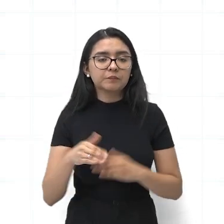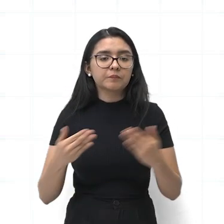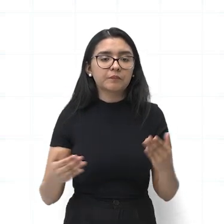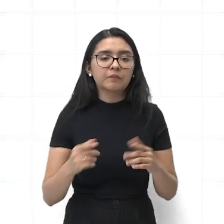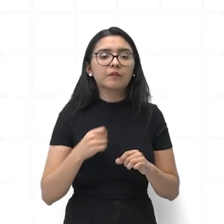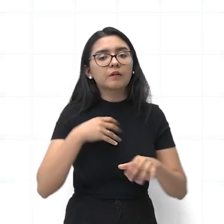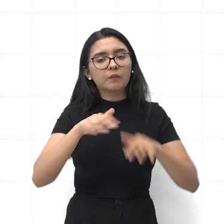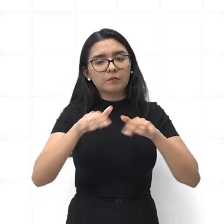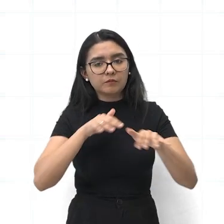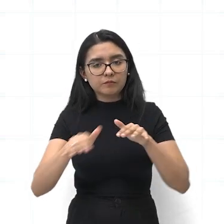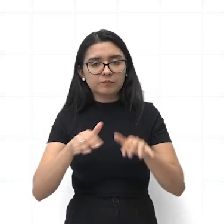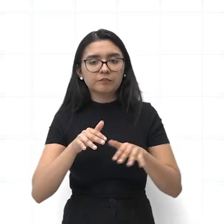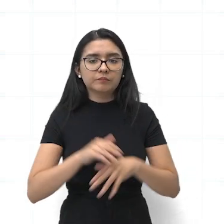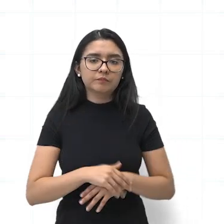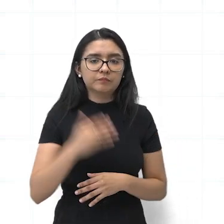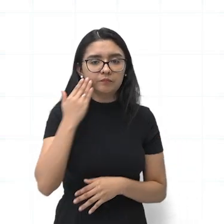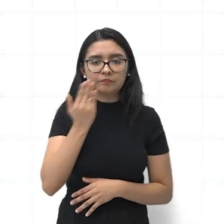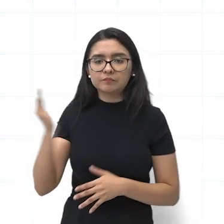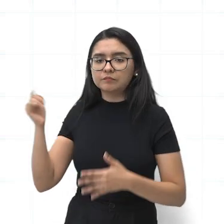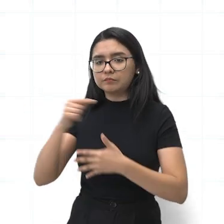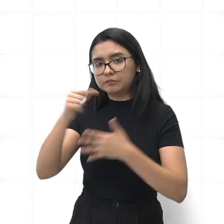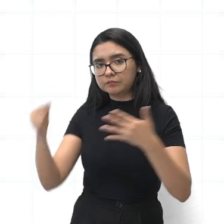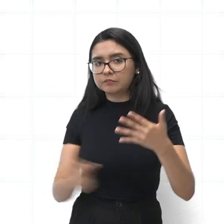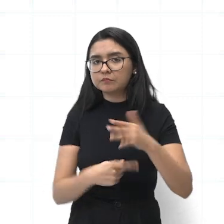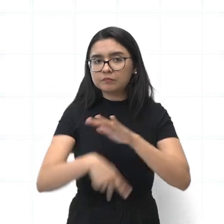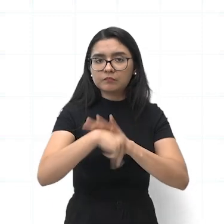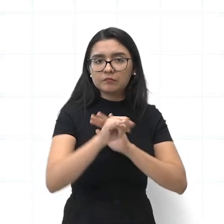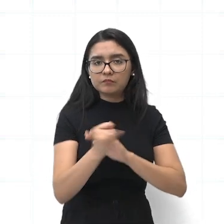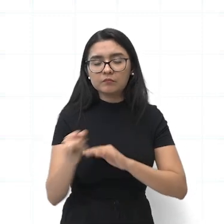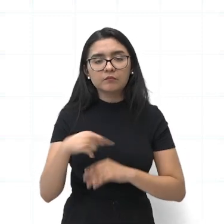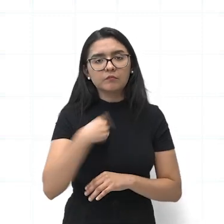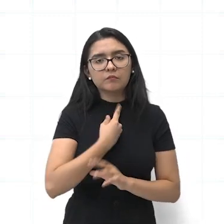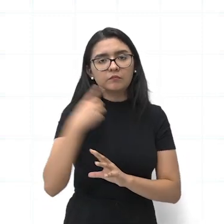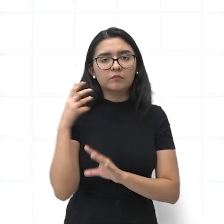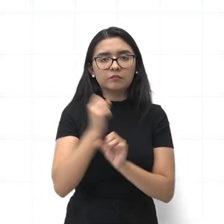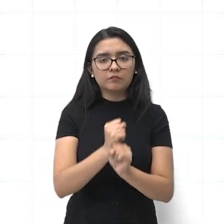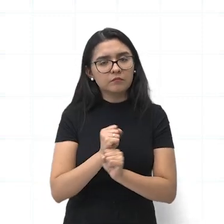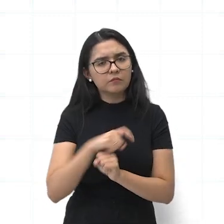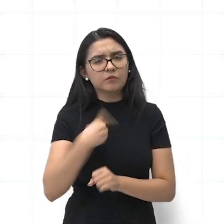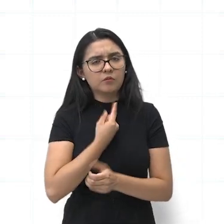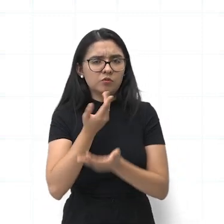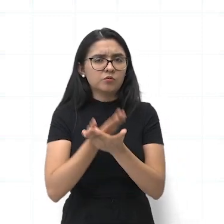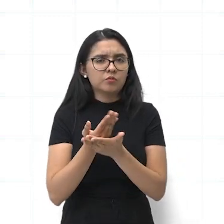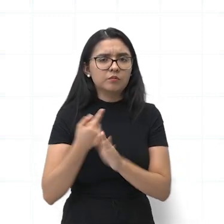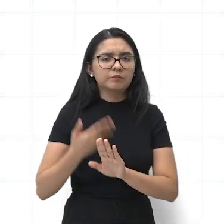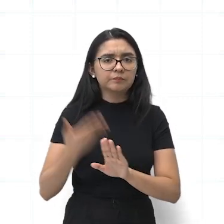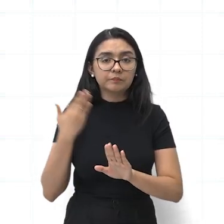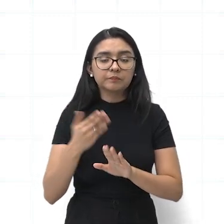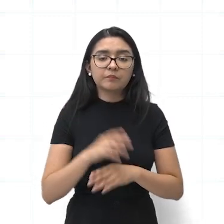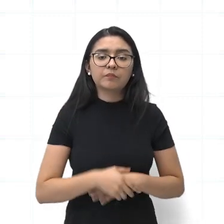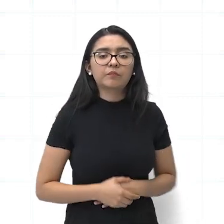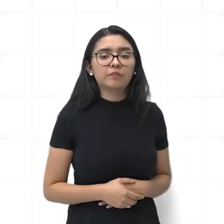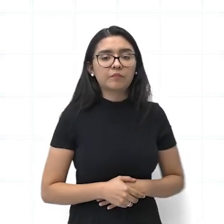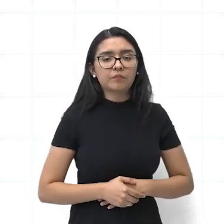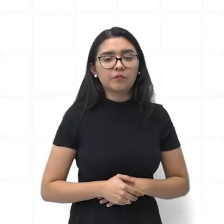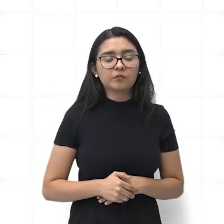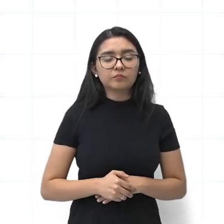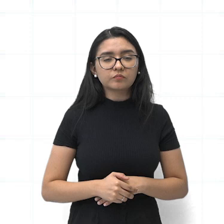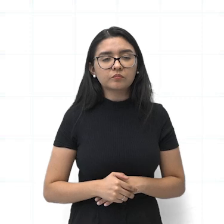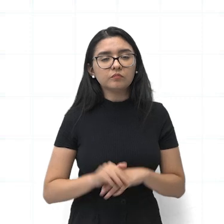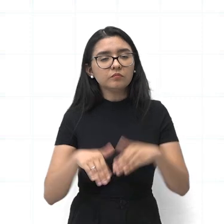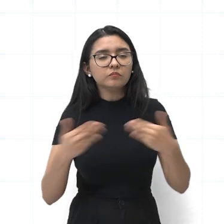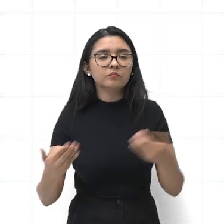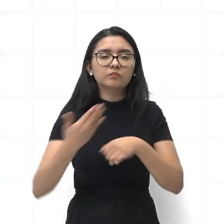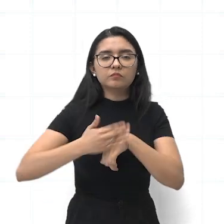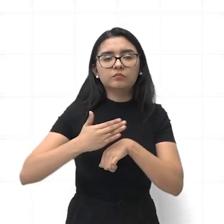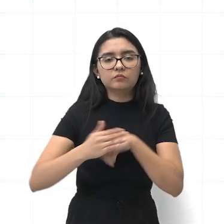com golpes, alguns específicos, eu trouxe alguns aqui para a gente relembrar, foram os que nós tratamos nessa aula, apesar de que